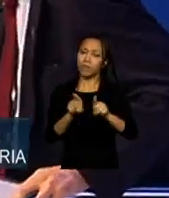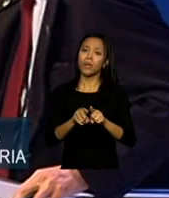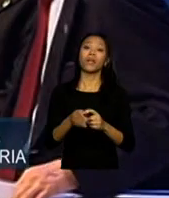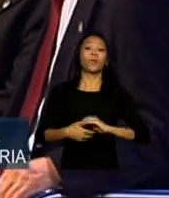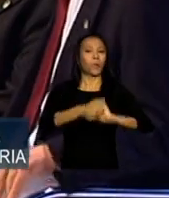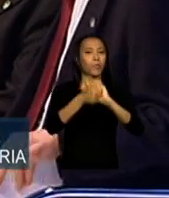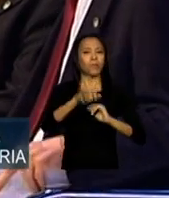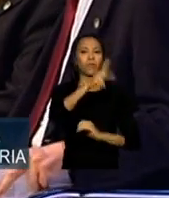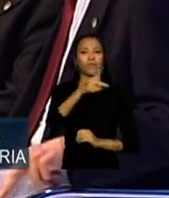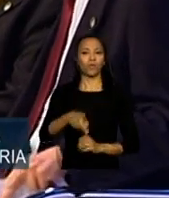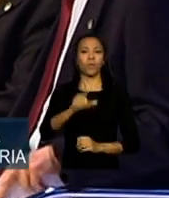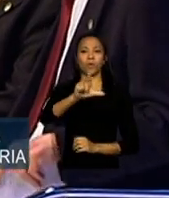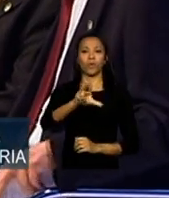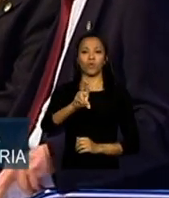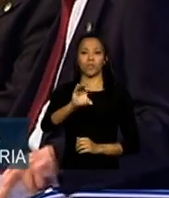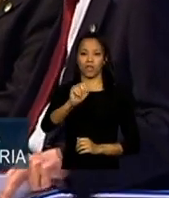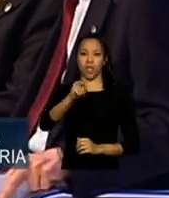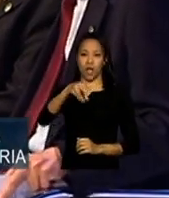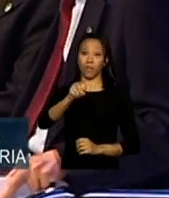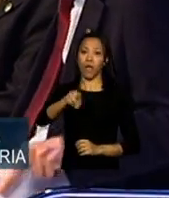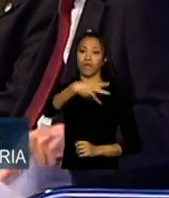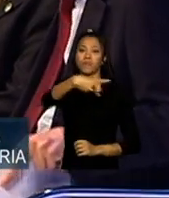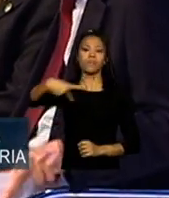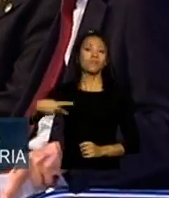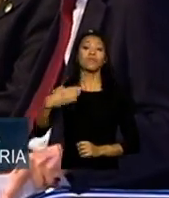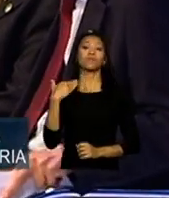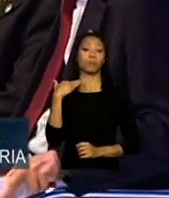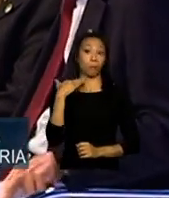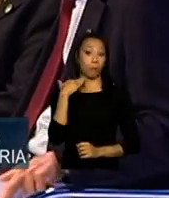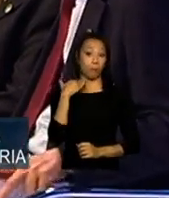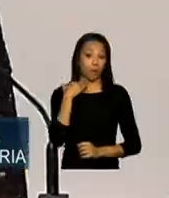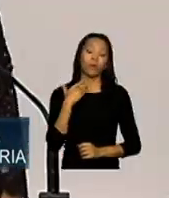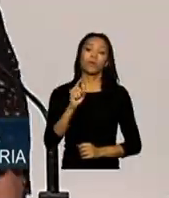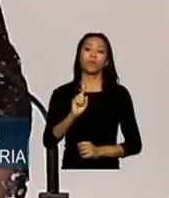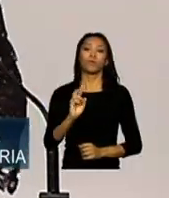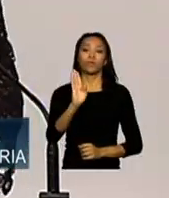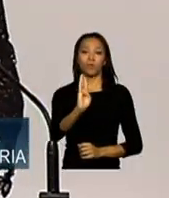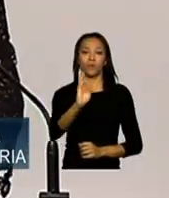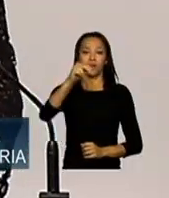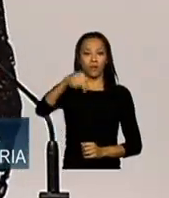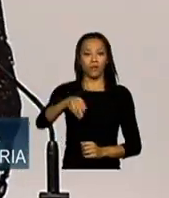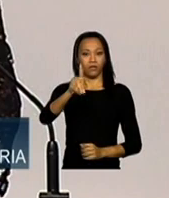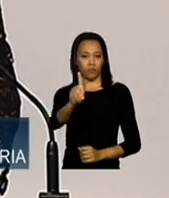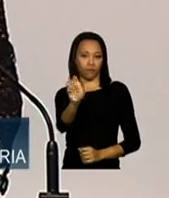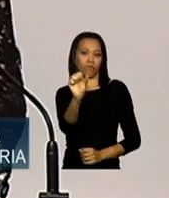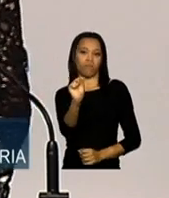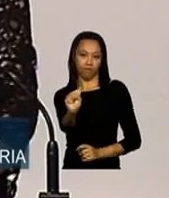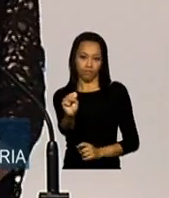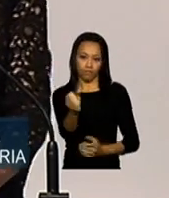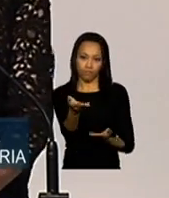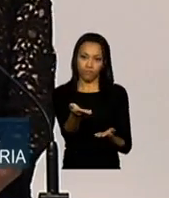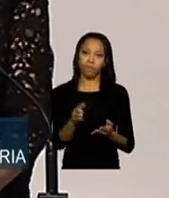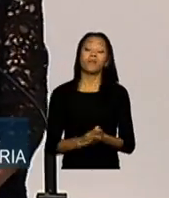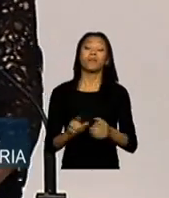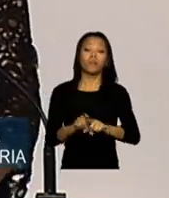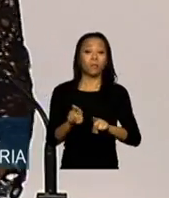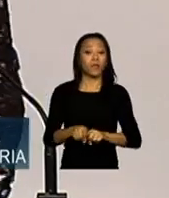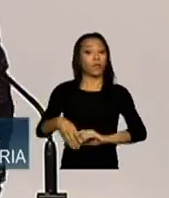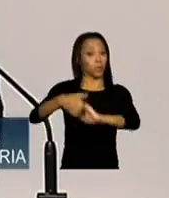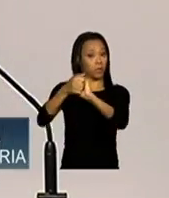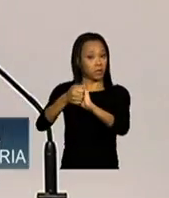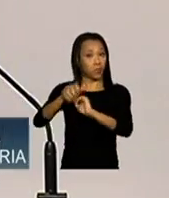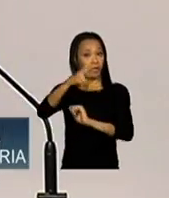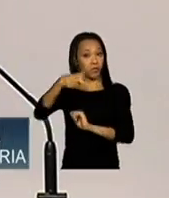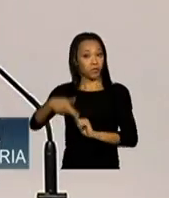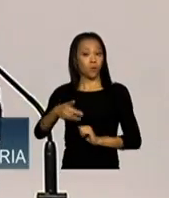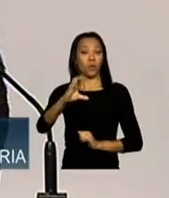professor Luciano Coutinho, presidente do Banco Nacional de Desenvolvimento Econômico e Social. Ao cumprimentar o